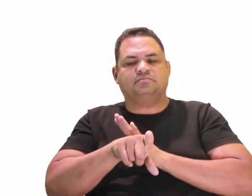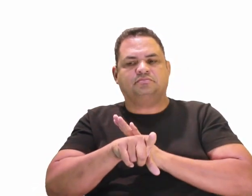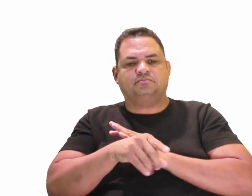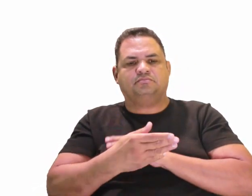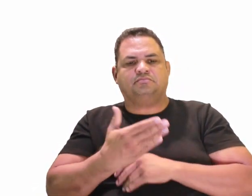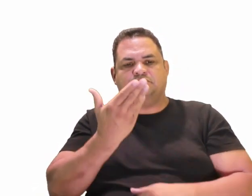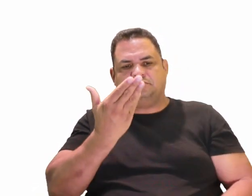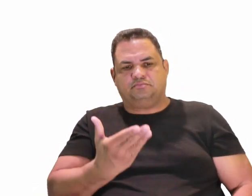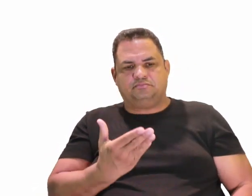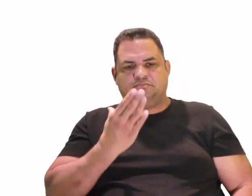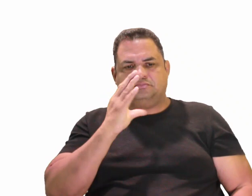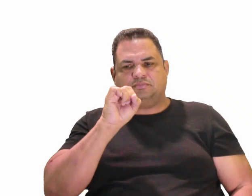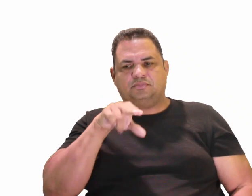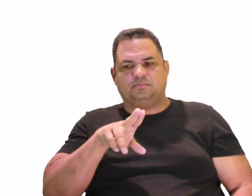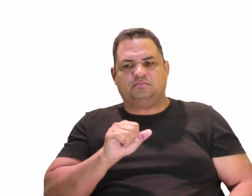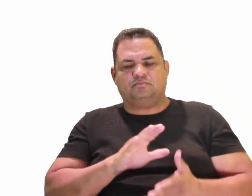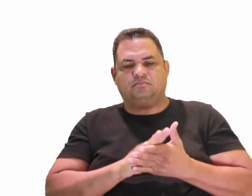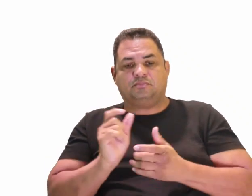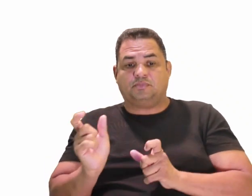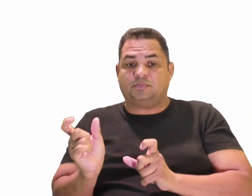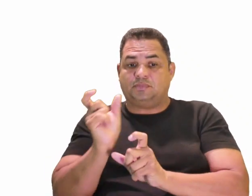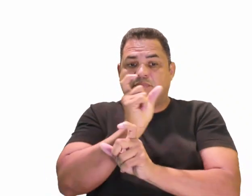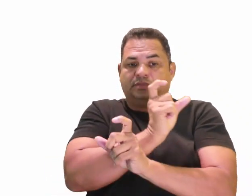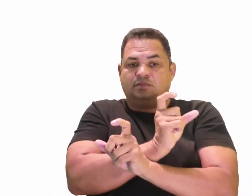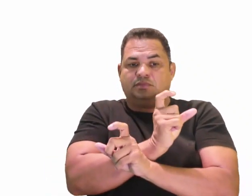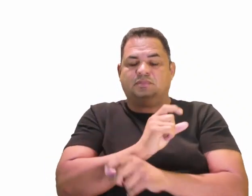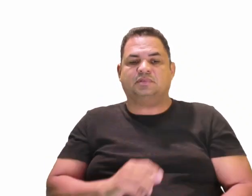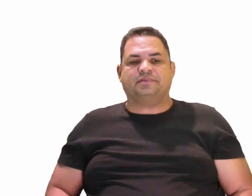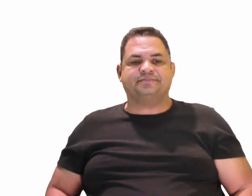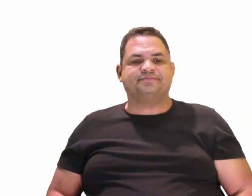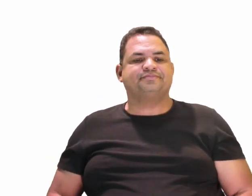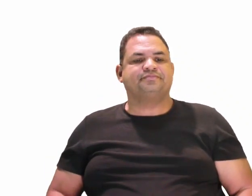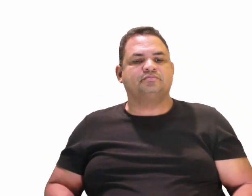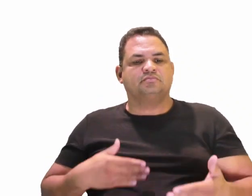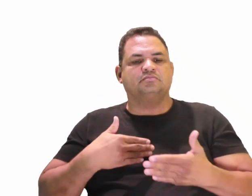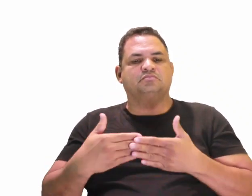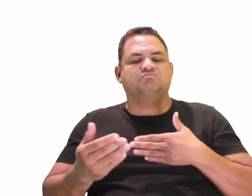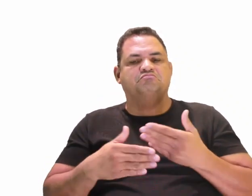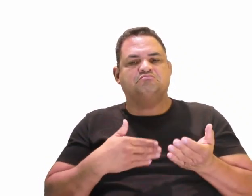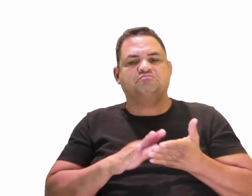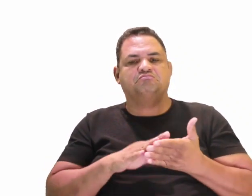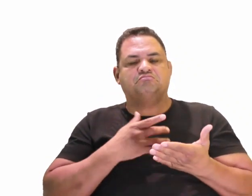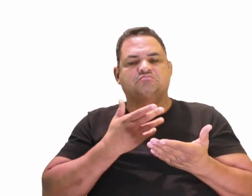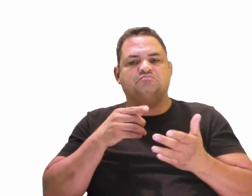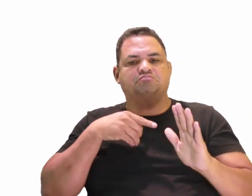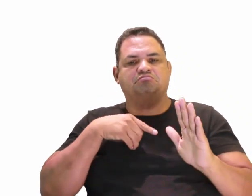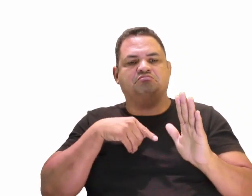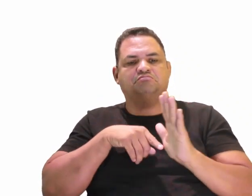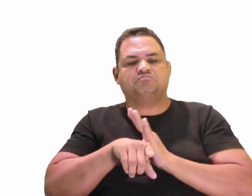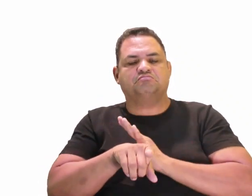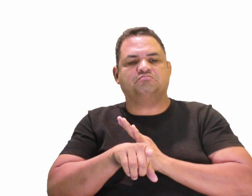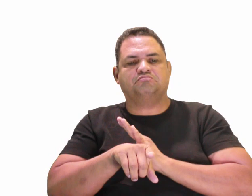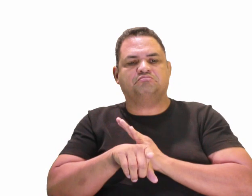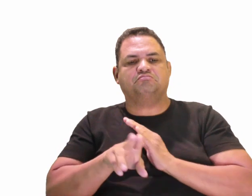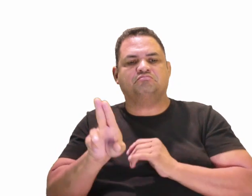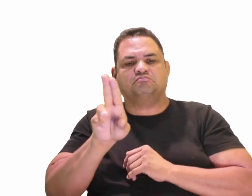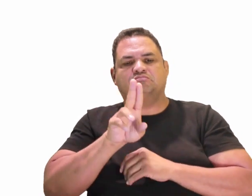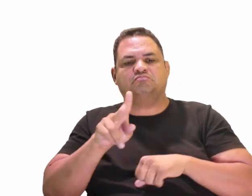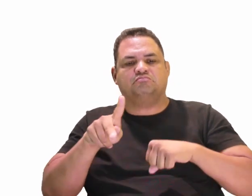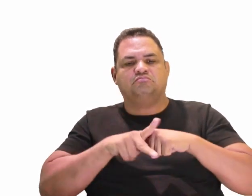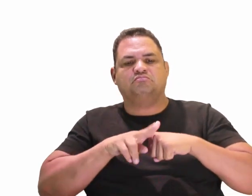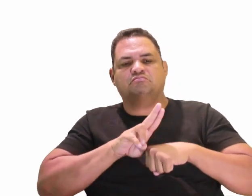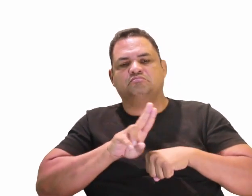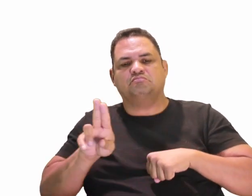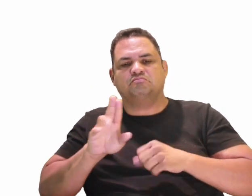o can vem na frente para fazer pergunta. Qualquer pergunta em inglês, se não é o verbo na frente, você vai usar um pronome